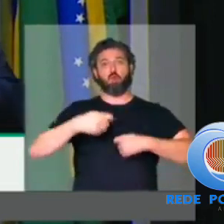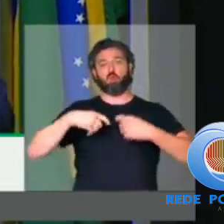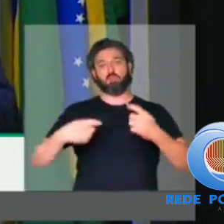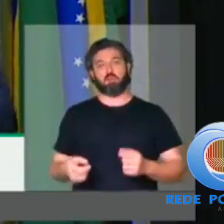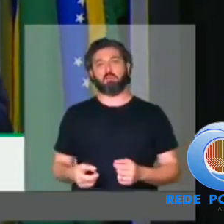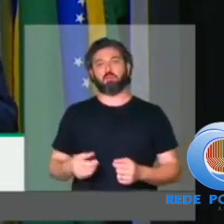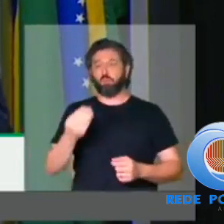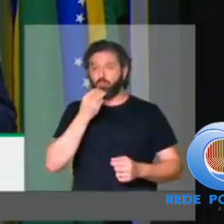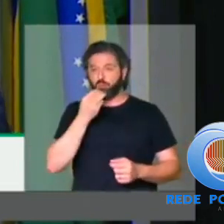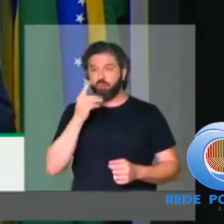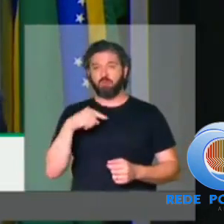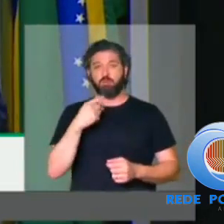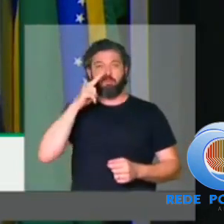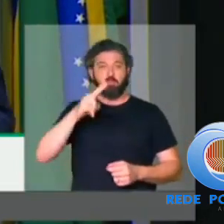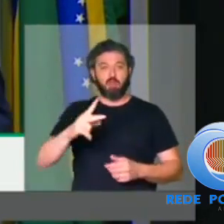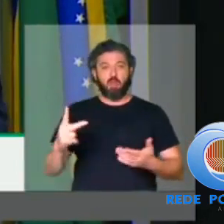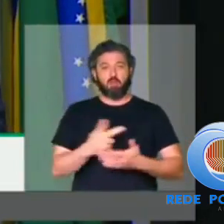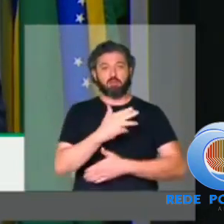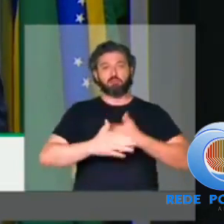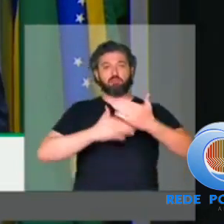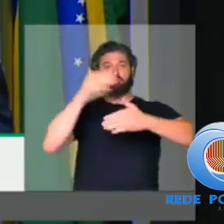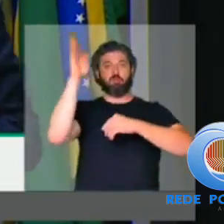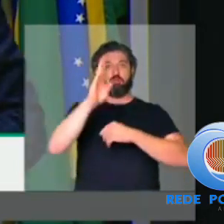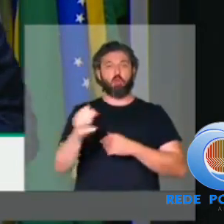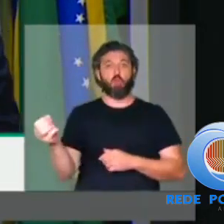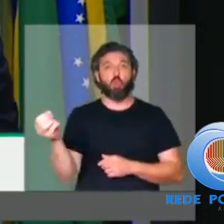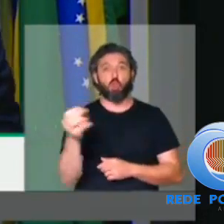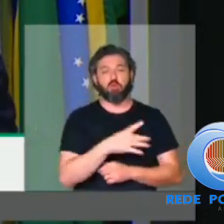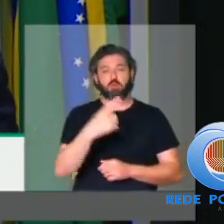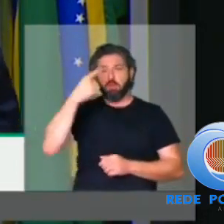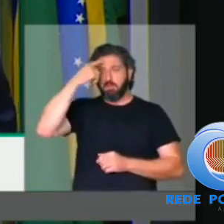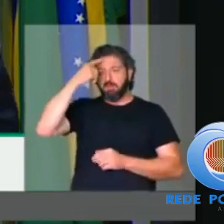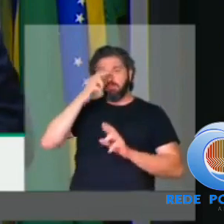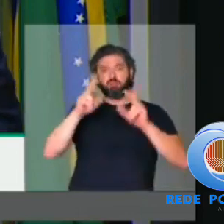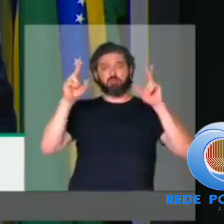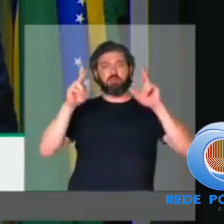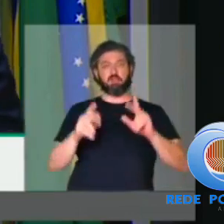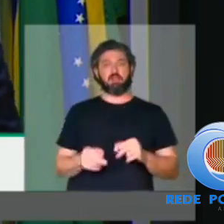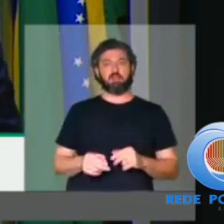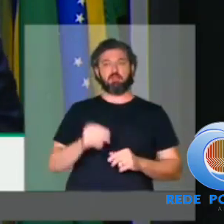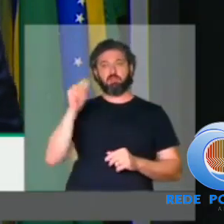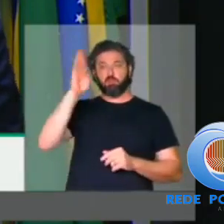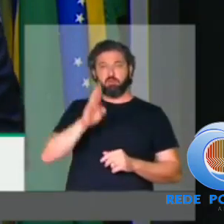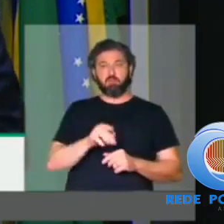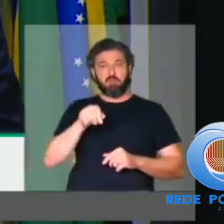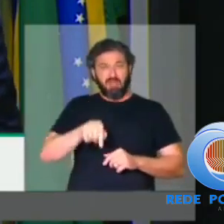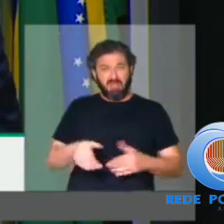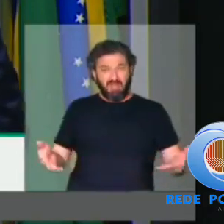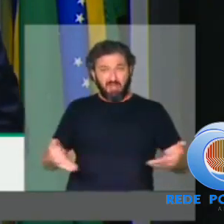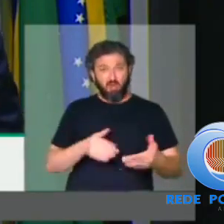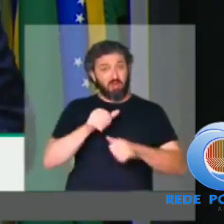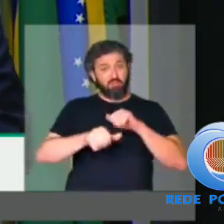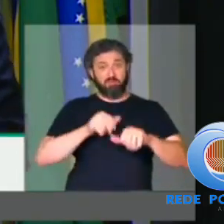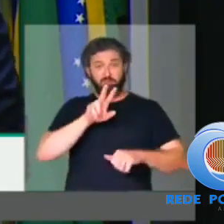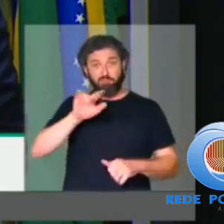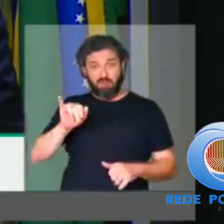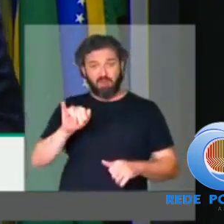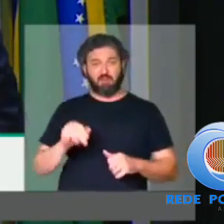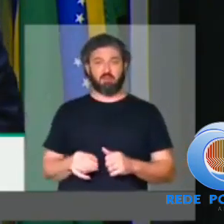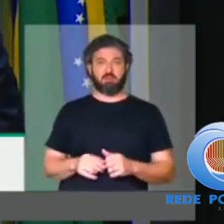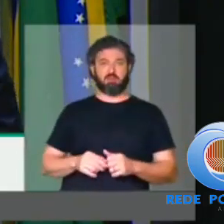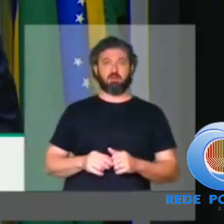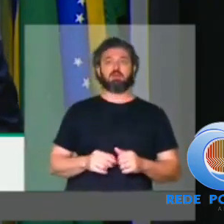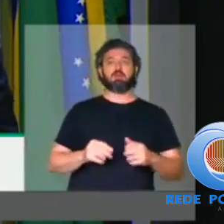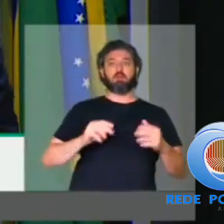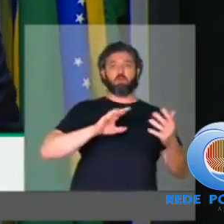economia, é a chance de nós vermos acontecer um novo Brasil pensando diferente. O Brasil que está caminhando para a mudança, que caminha